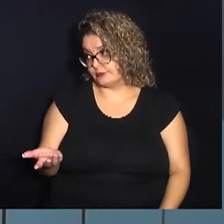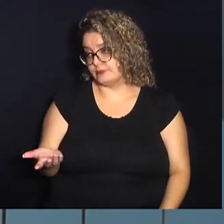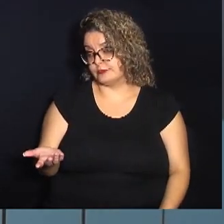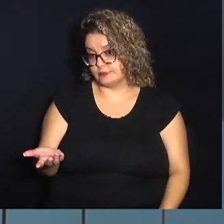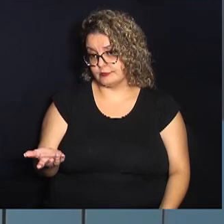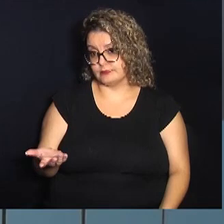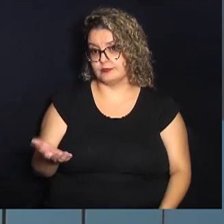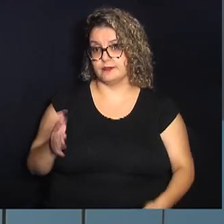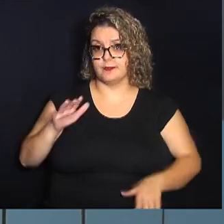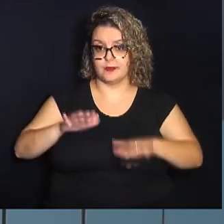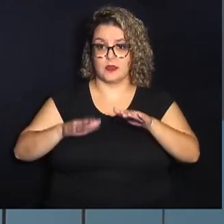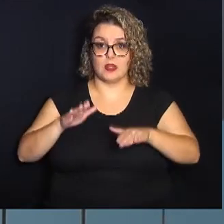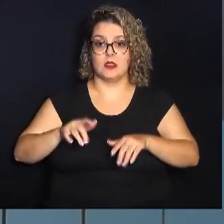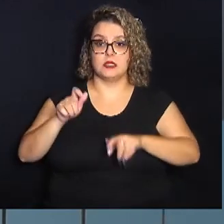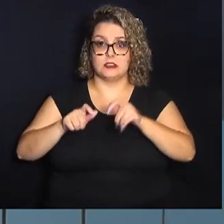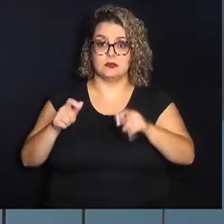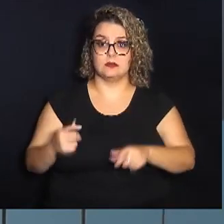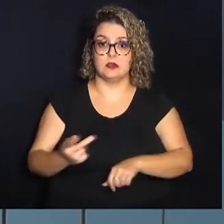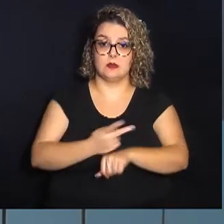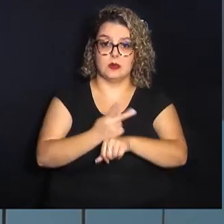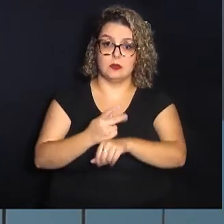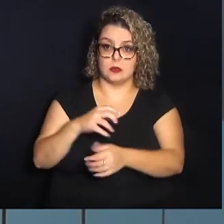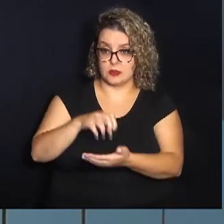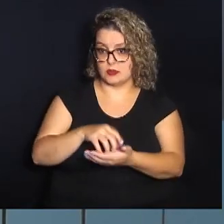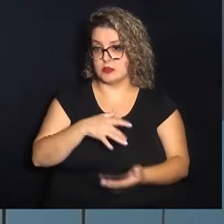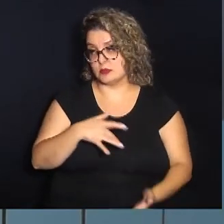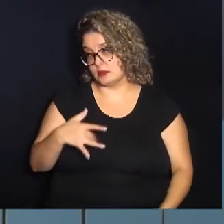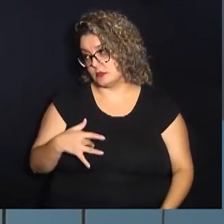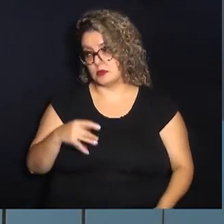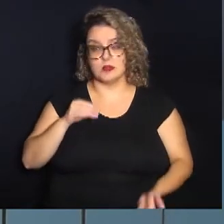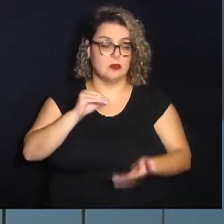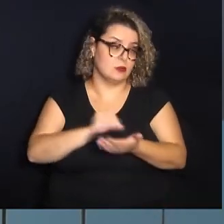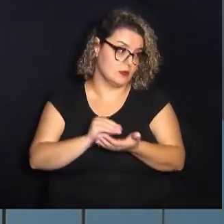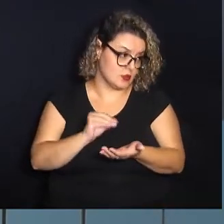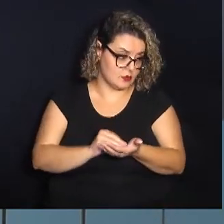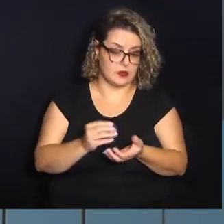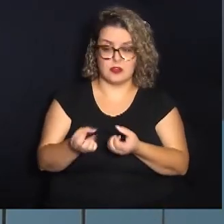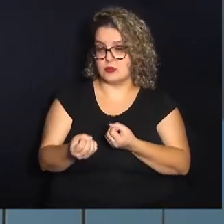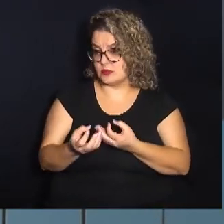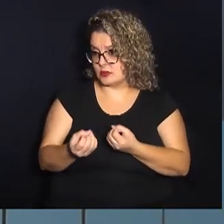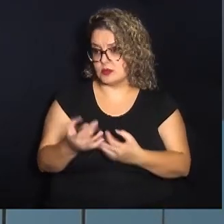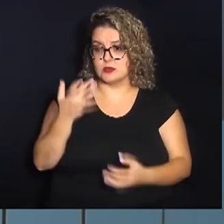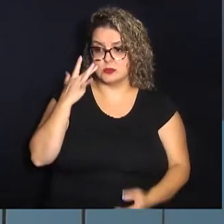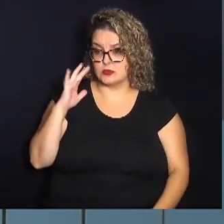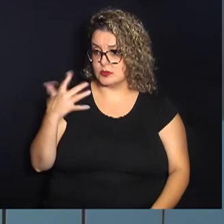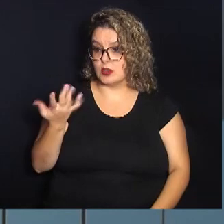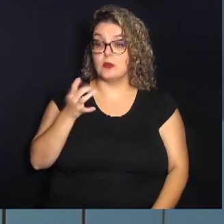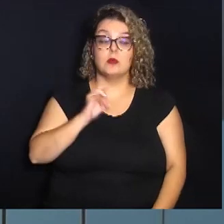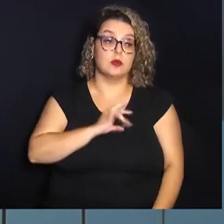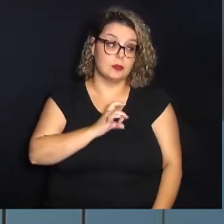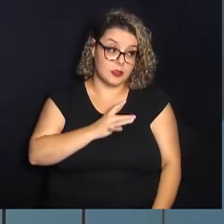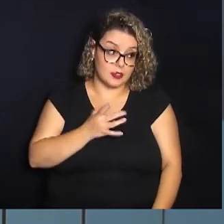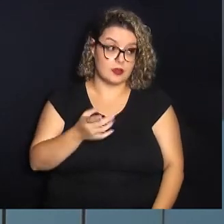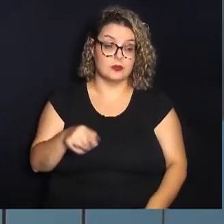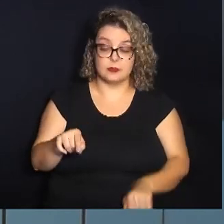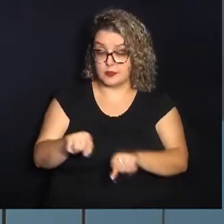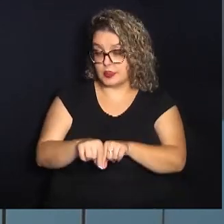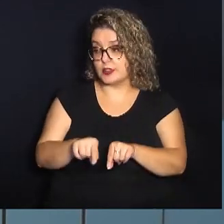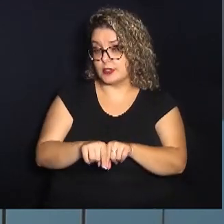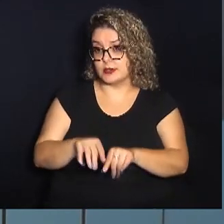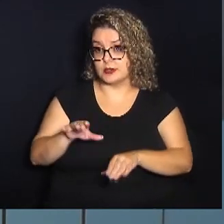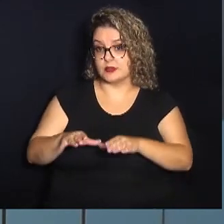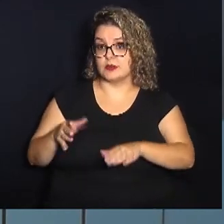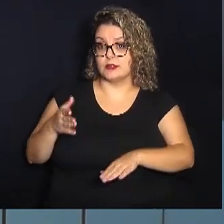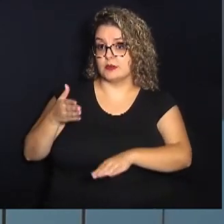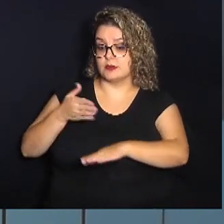muitas vezes as pessoas procuram o centro de saúde mesmo por falta de informação, por desinformação, por medo, né? A gente vai lá, às vezes,